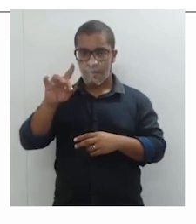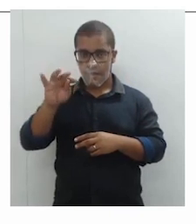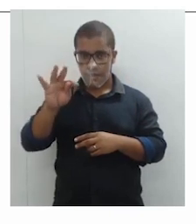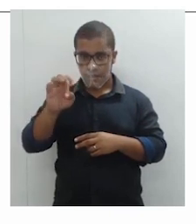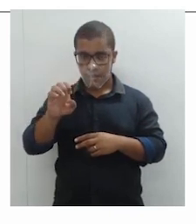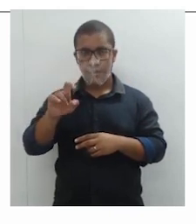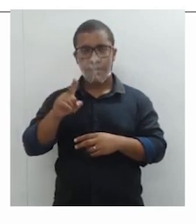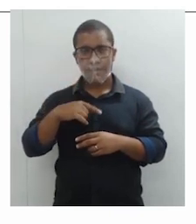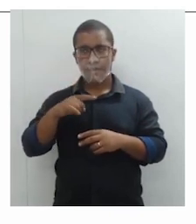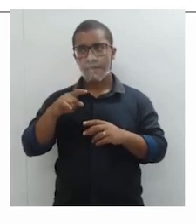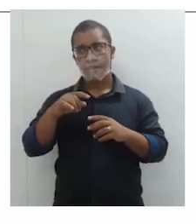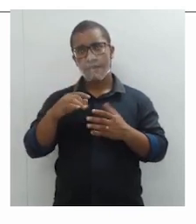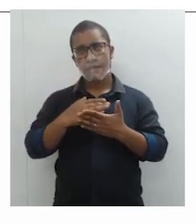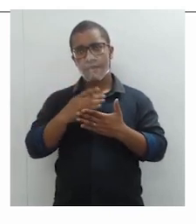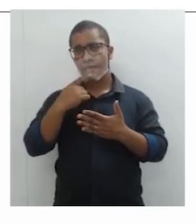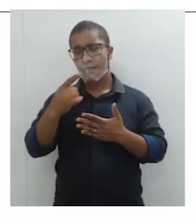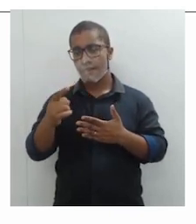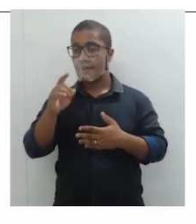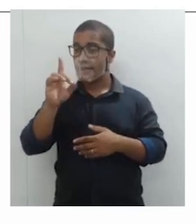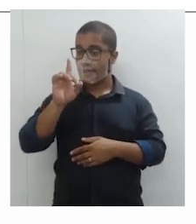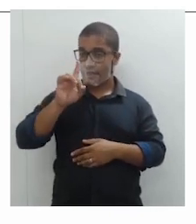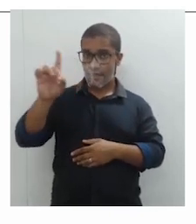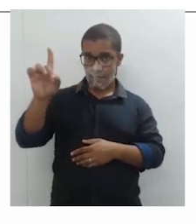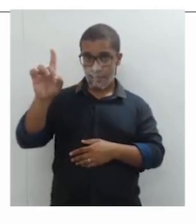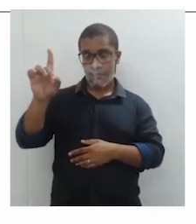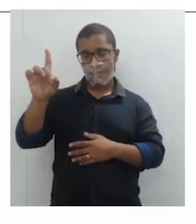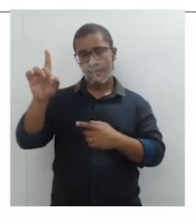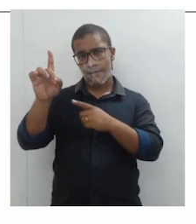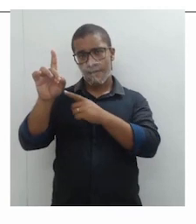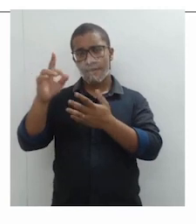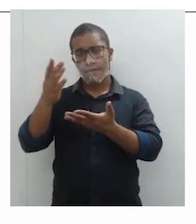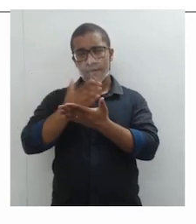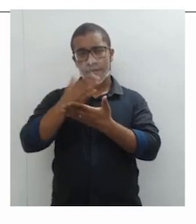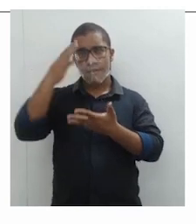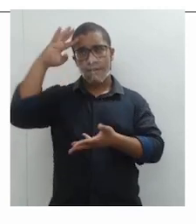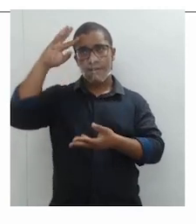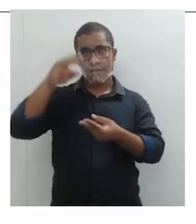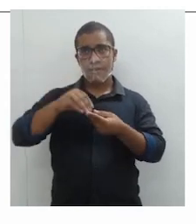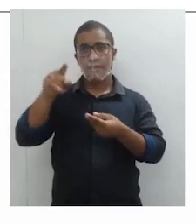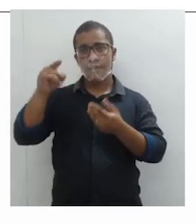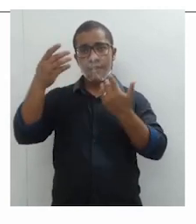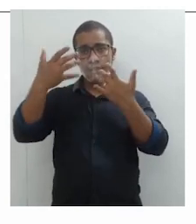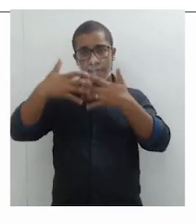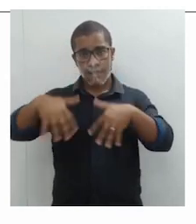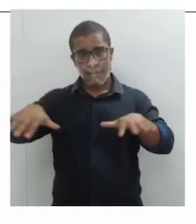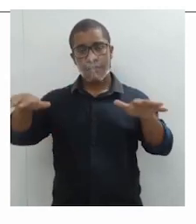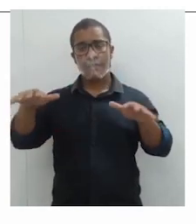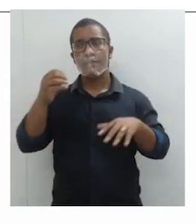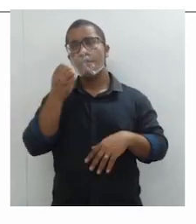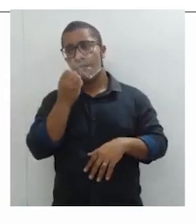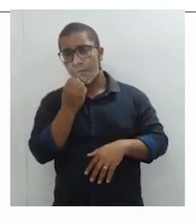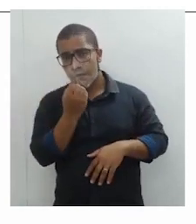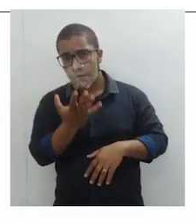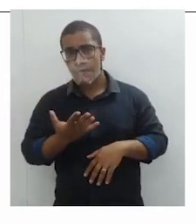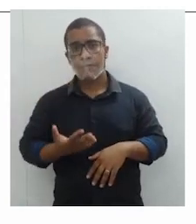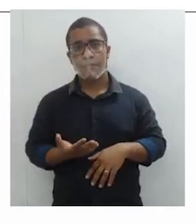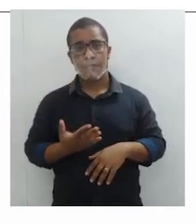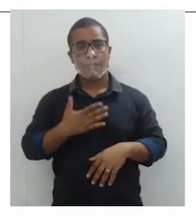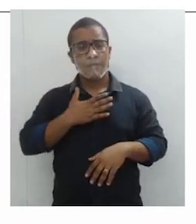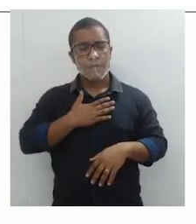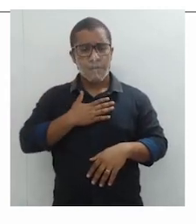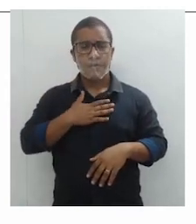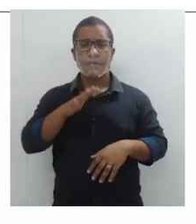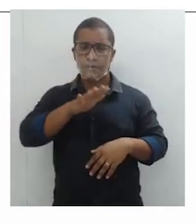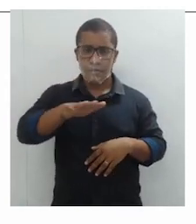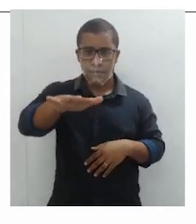nós tomamos Deus em algumas tribos é compreendido como ser natural bondoso que gosta